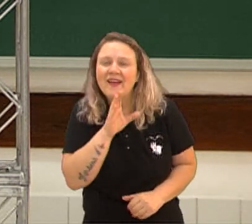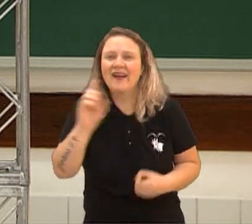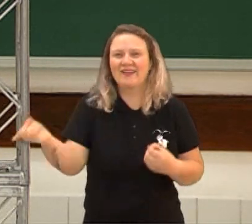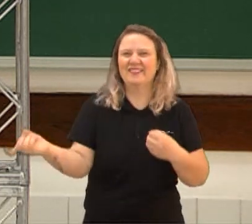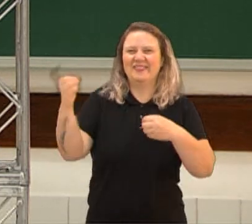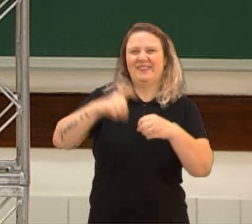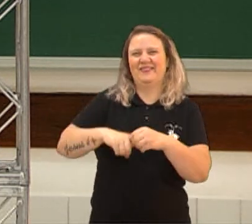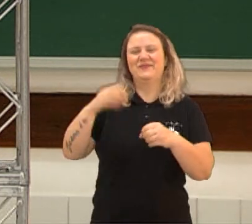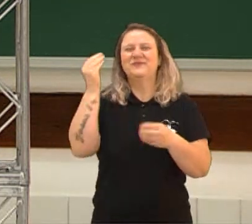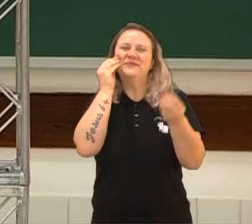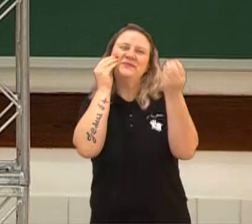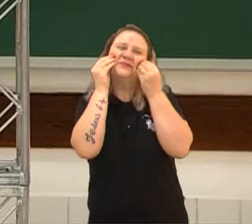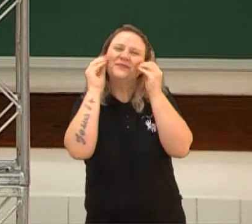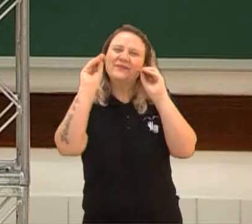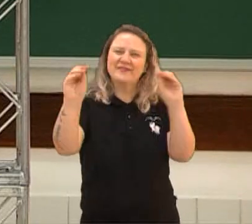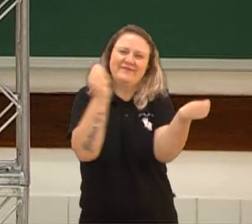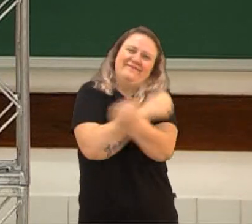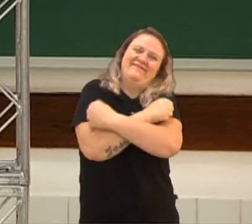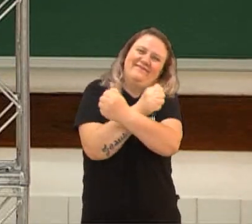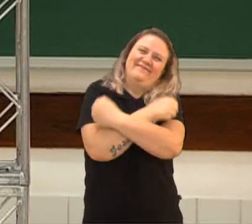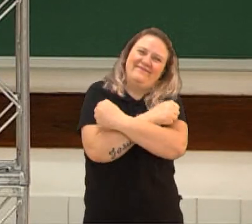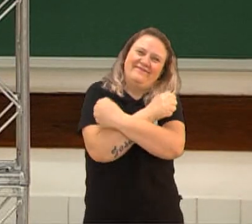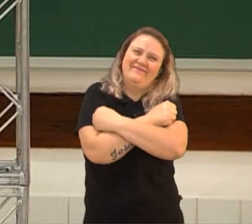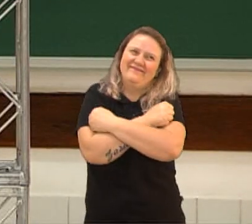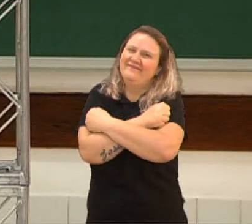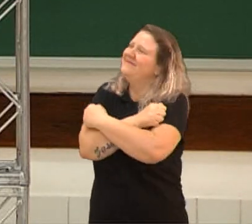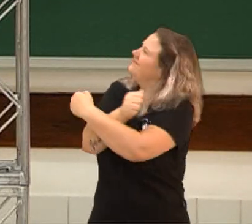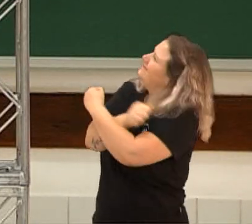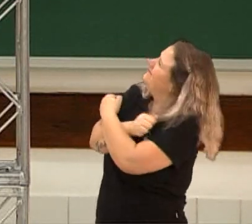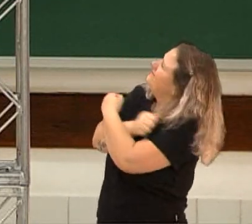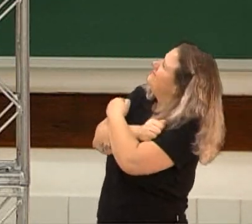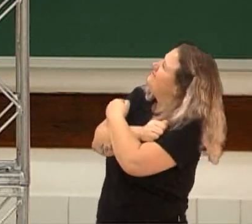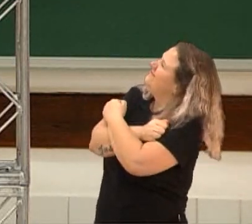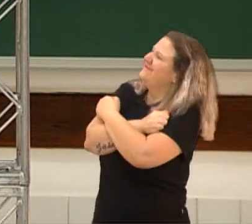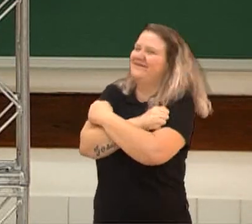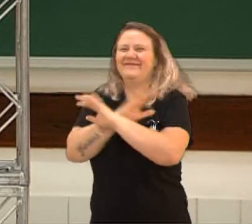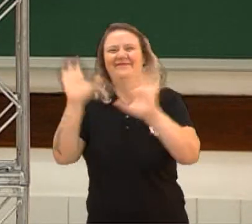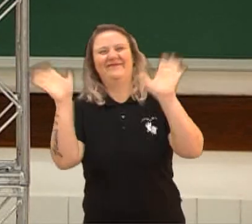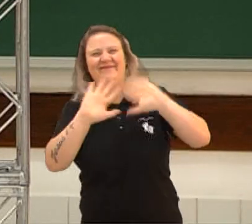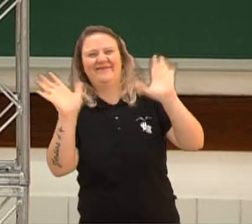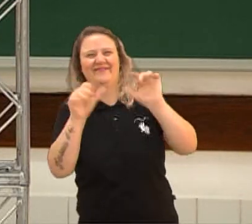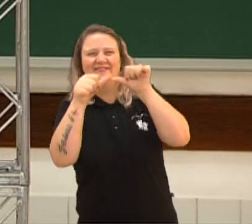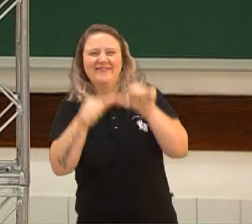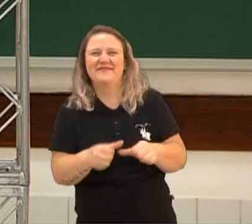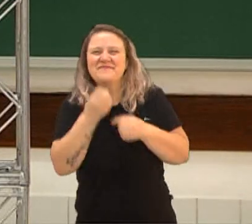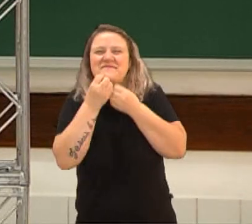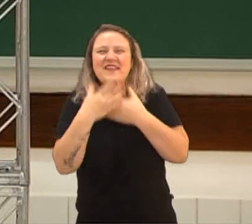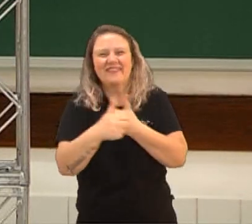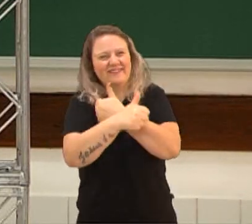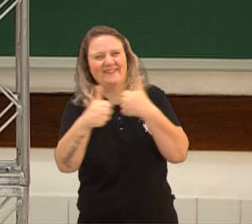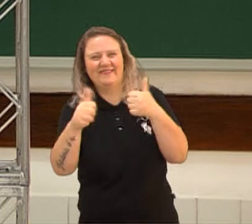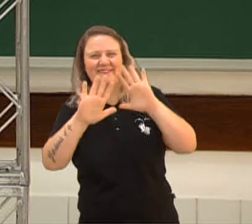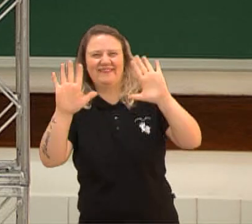Um beijo, um abraço, um beijo, um abraço. Fiquem bem. Até.